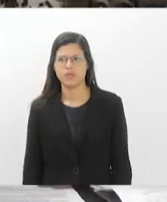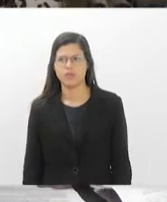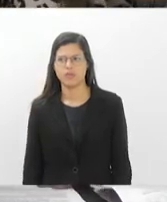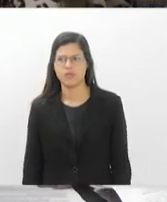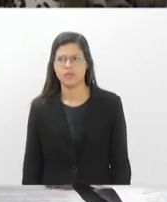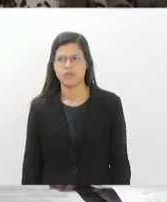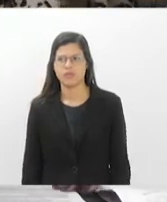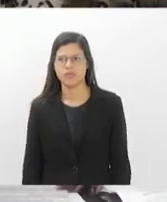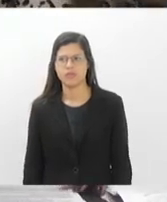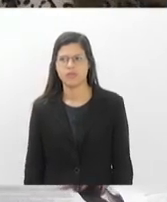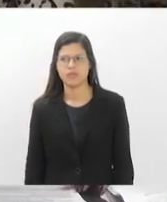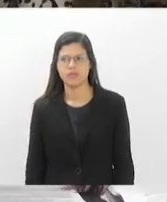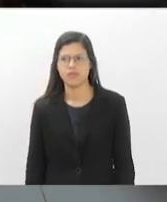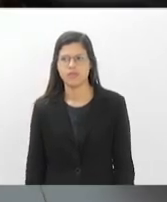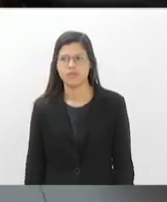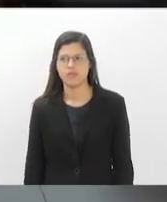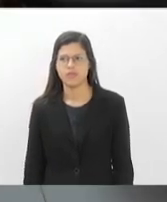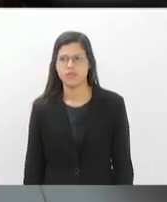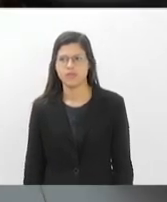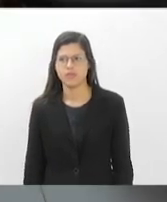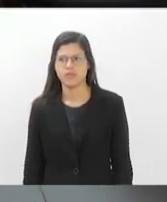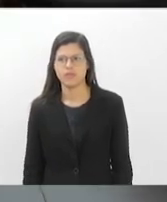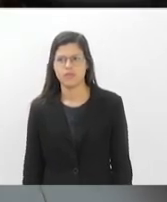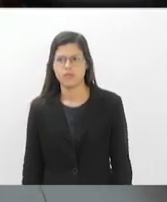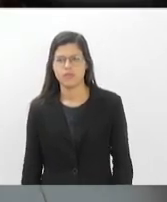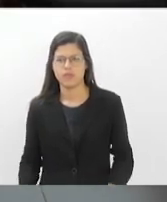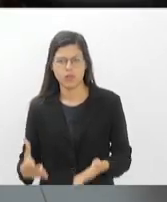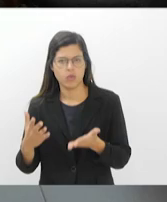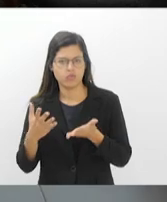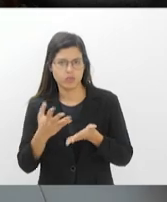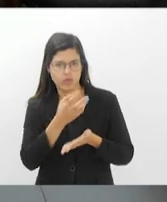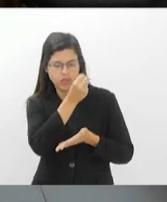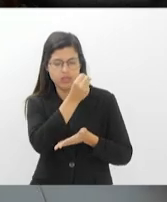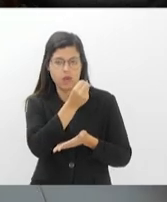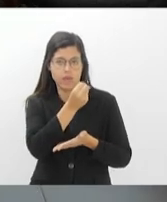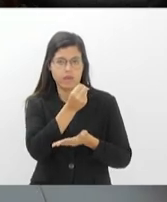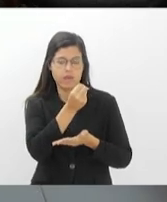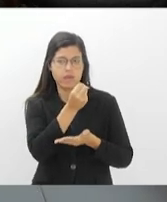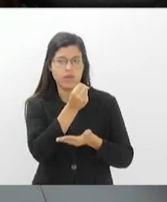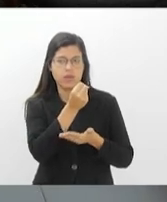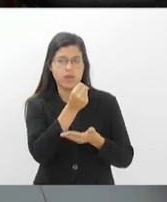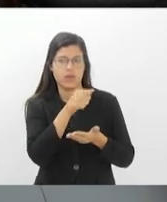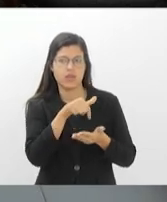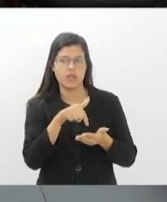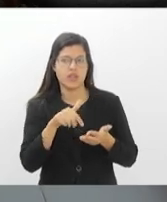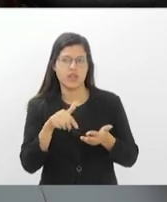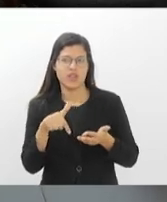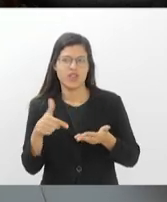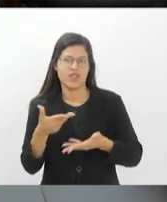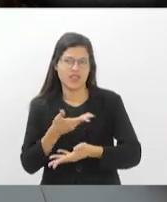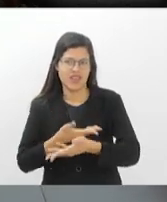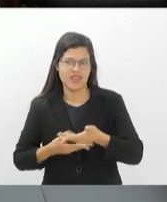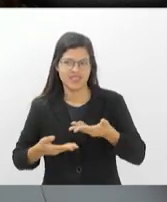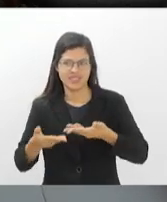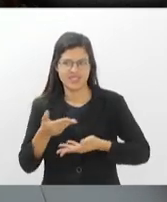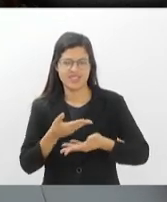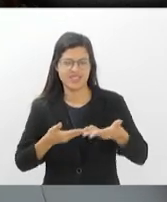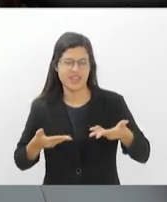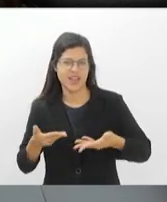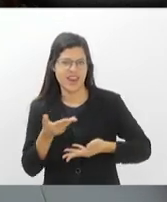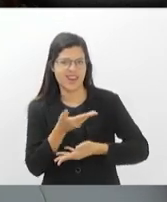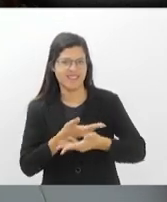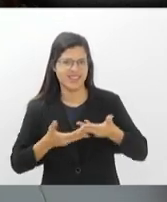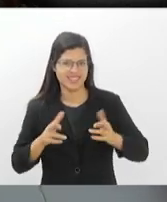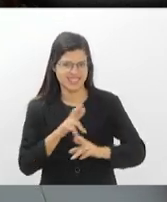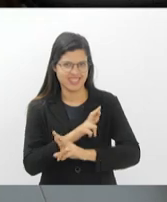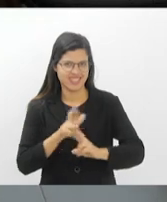Não, eu não tô só salvando os escoteiros. Eu tô salvando a relação tão sadia, irmã, do deputado Amorim com o deputado Pompeu.